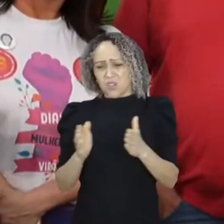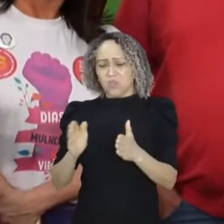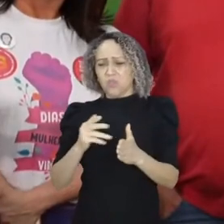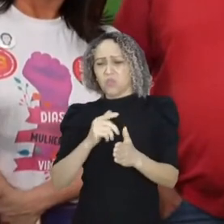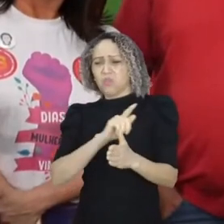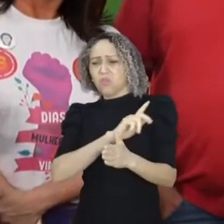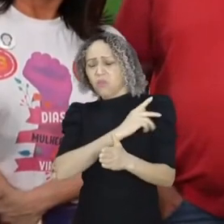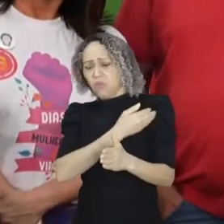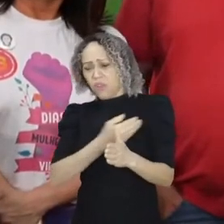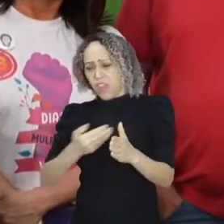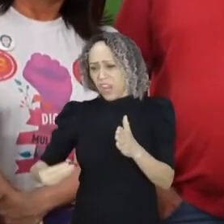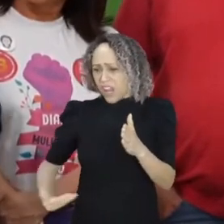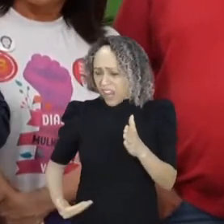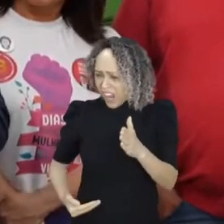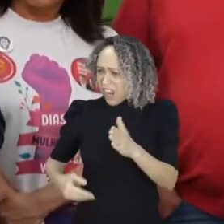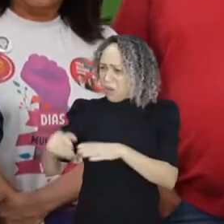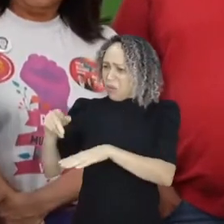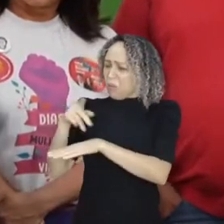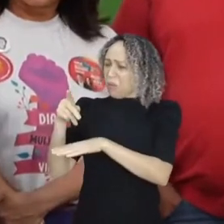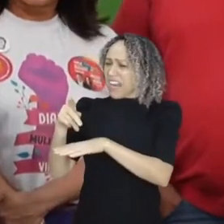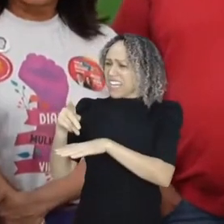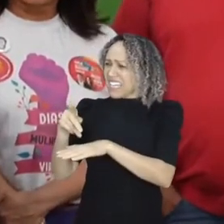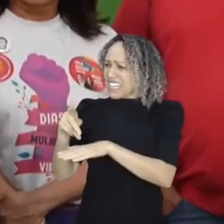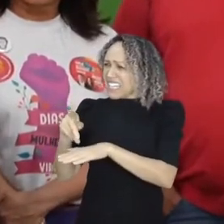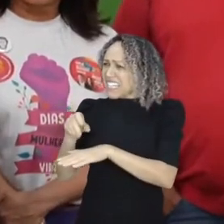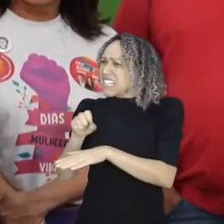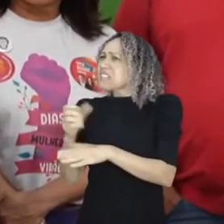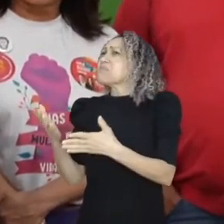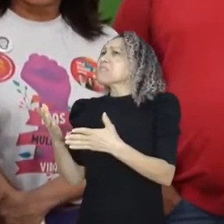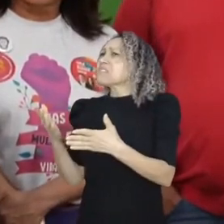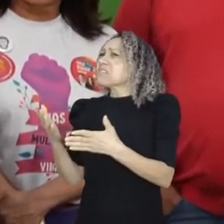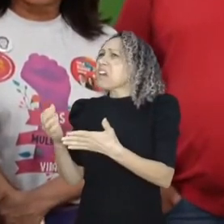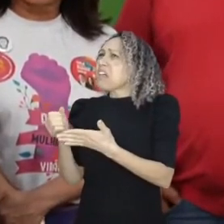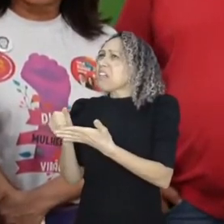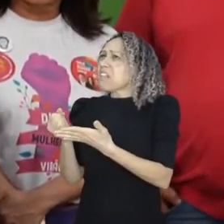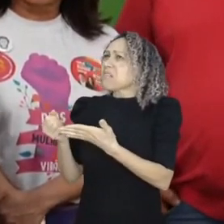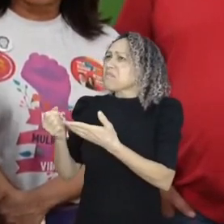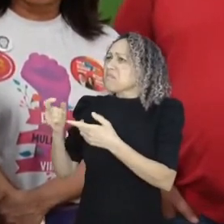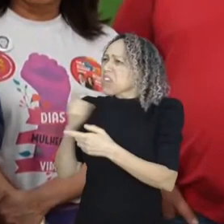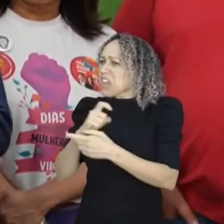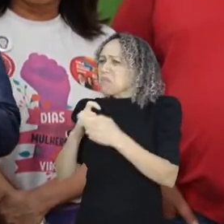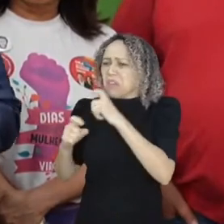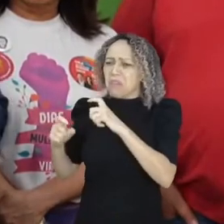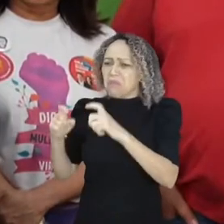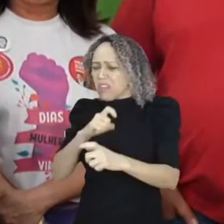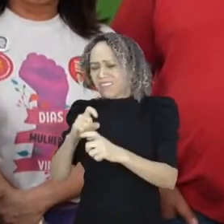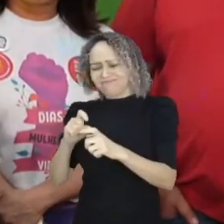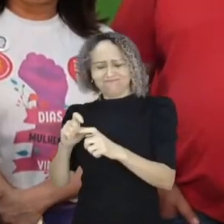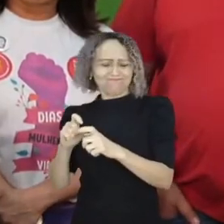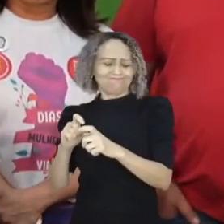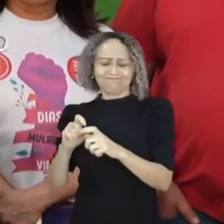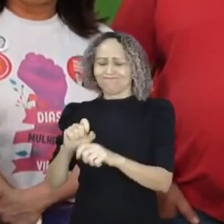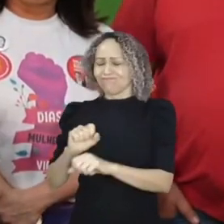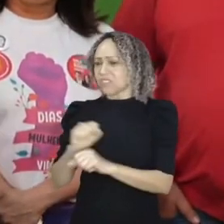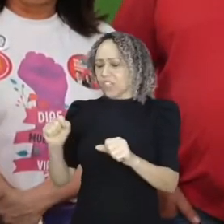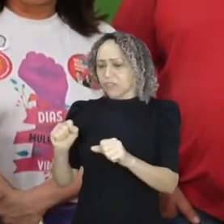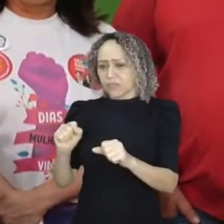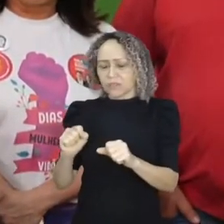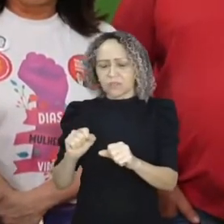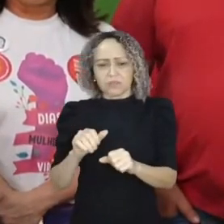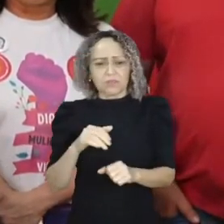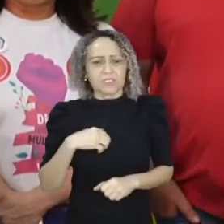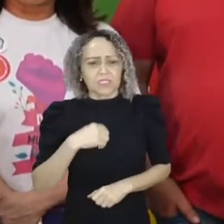sofrendo por conta da tua irresponsabilidade. Ou seja, eu tenho uma vida